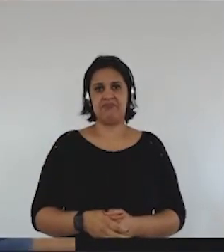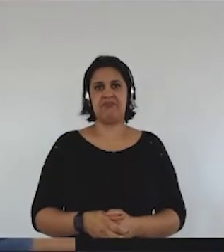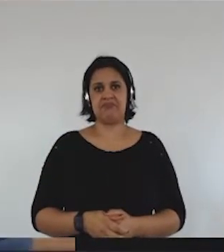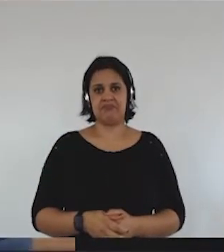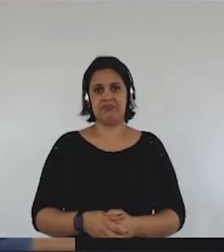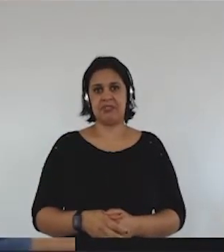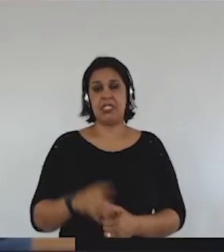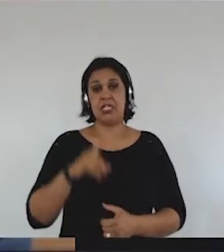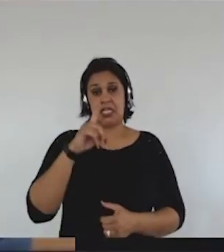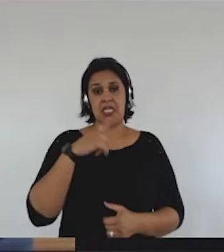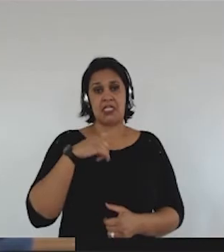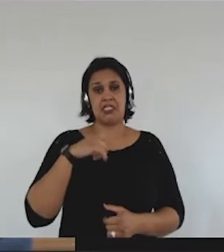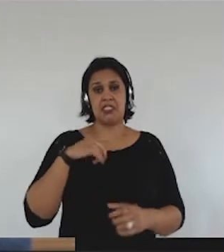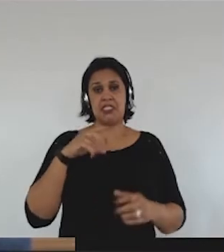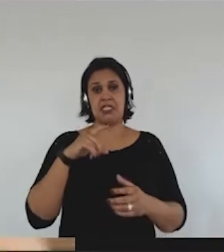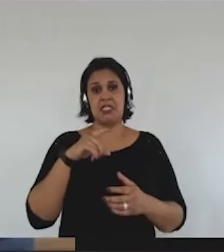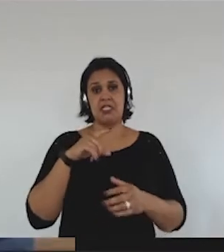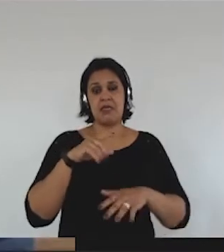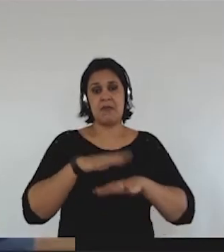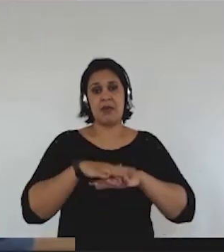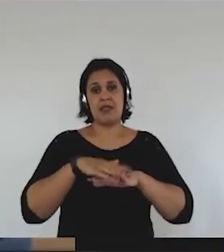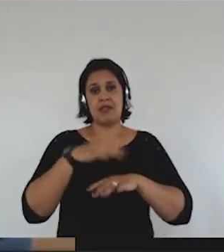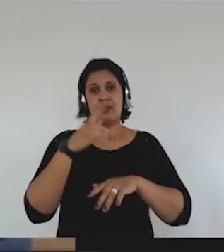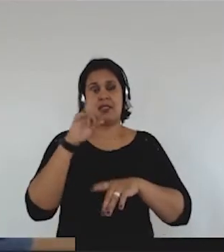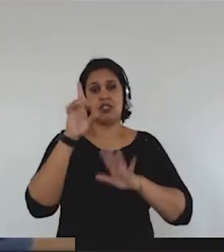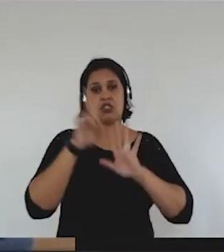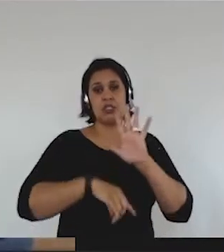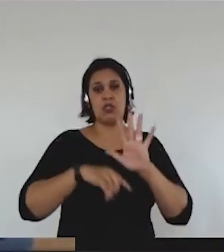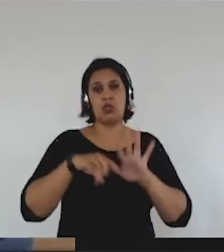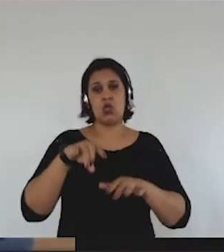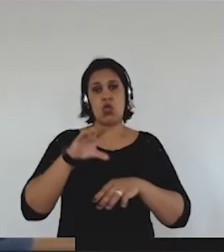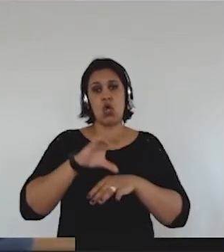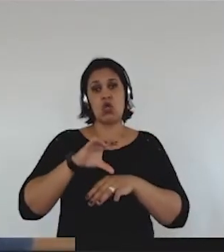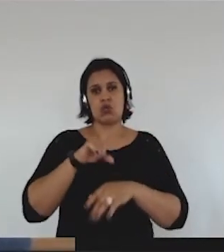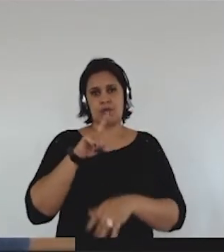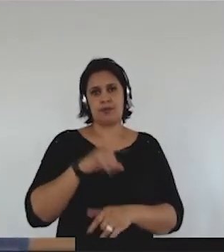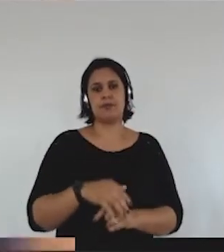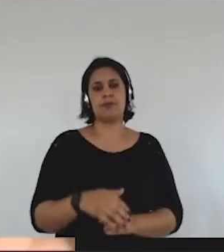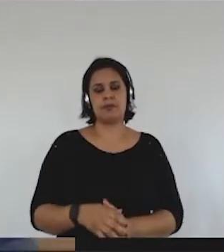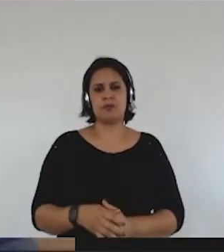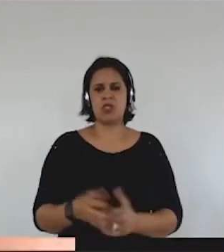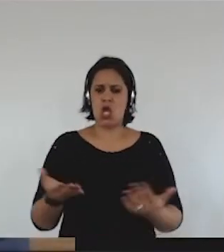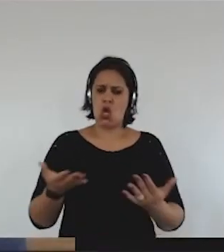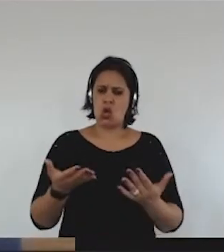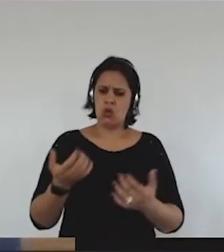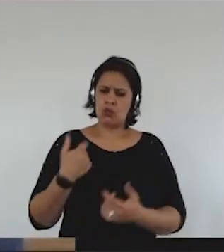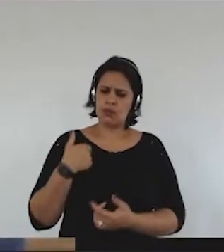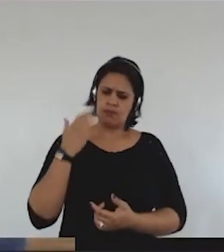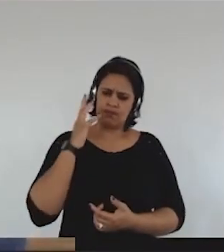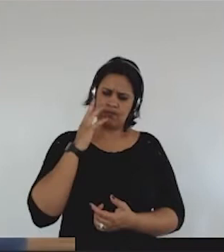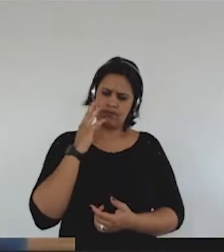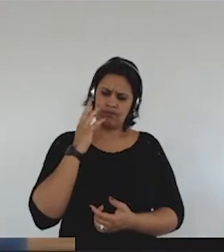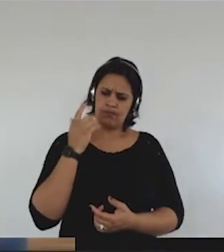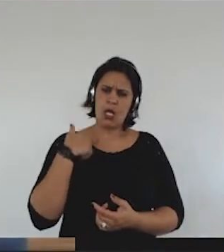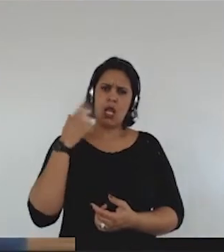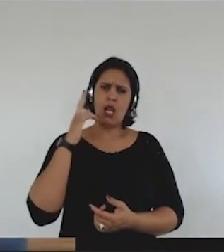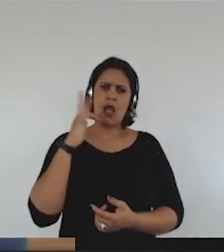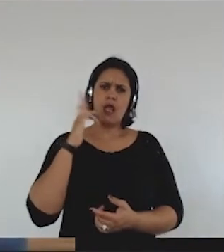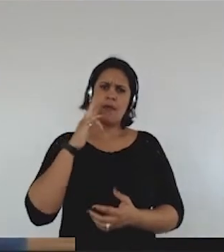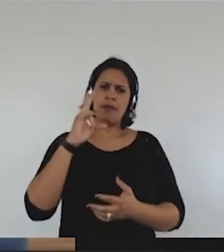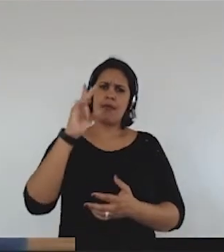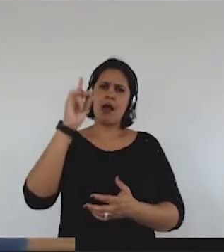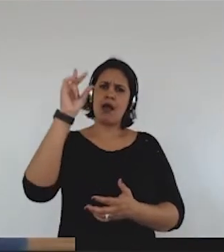leciona Direito Constitucional. E, ao longo da palestra de hoje, eu pude me reportar um pouquinho para